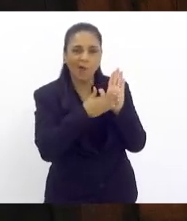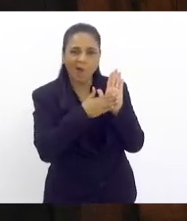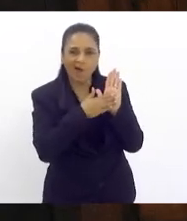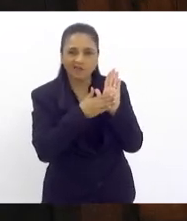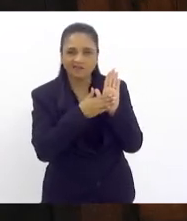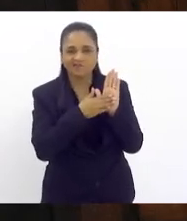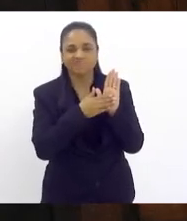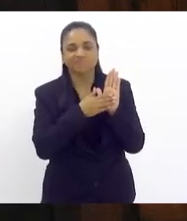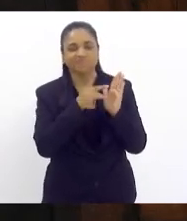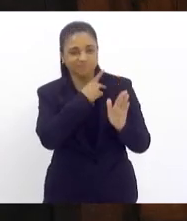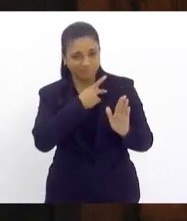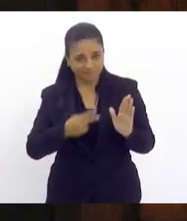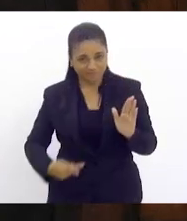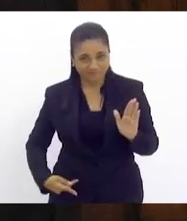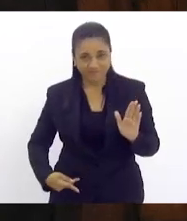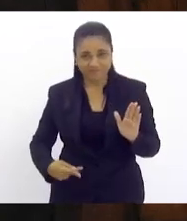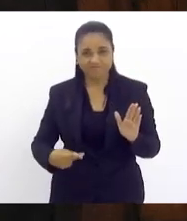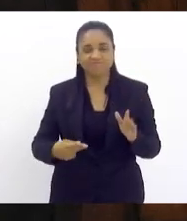Excelência foi muito